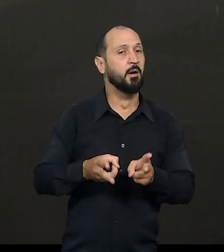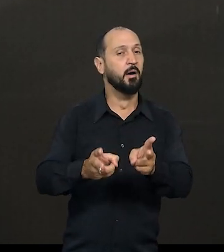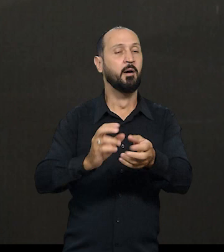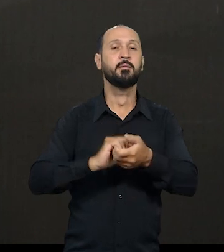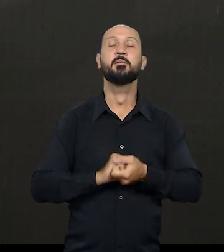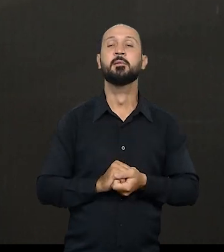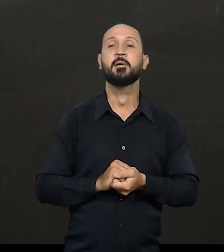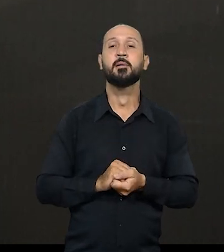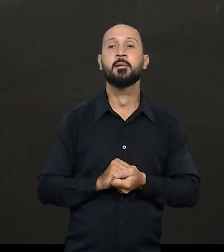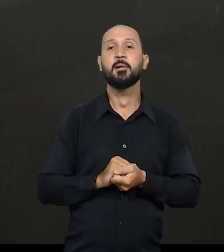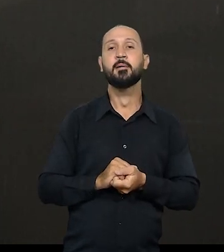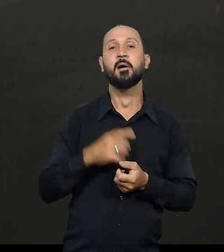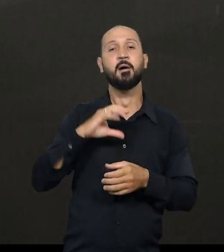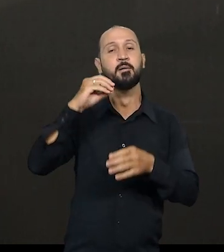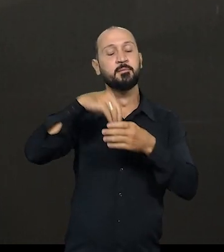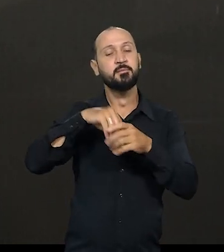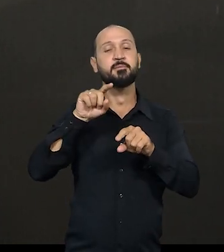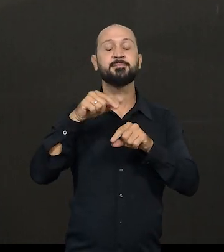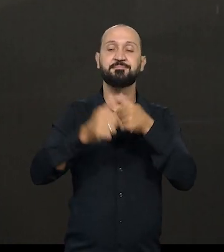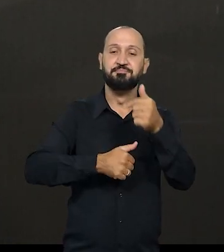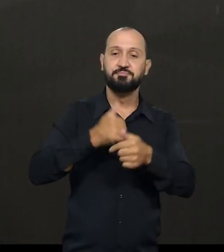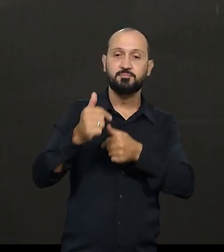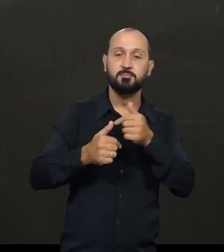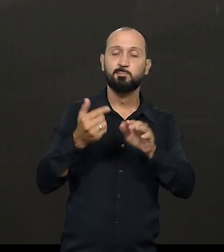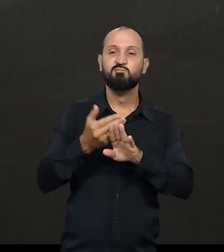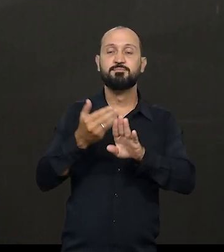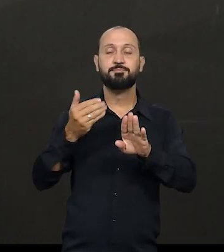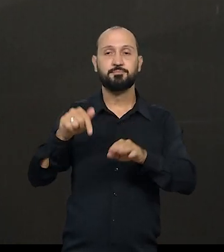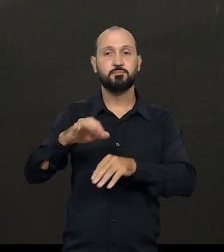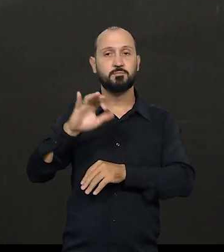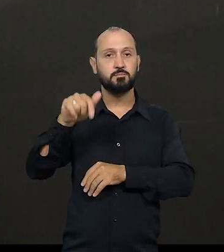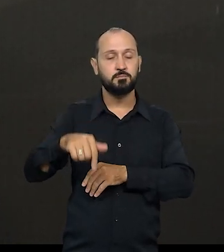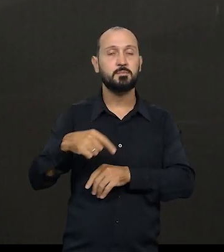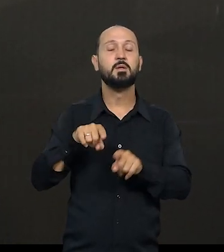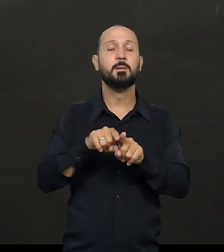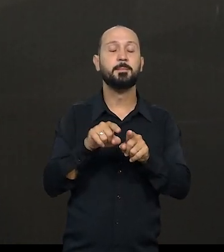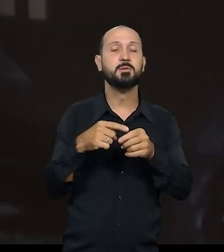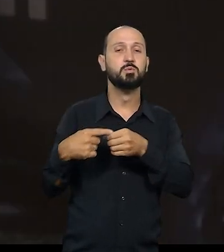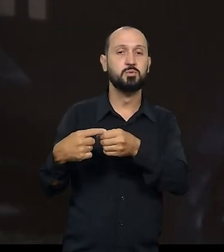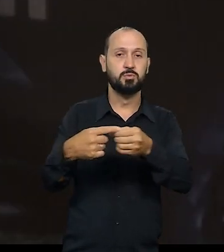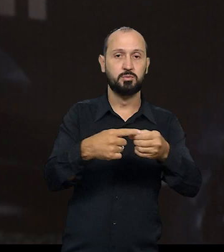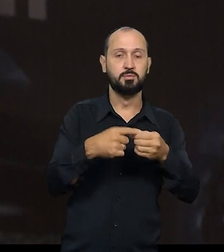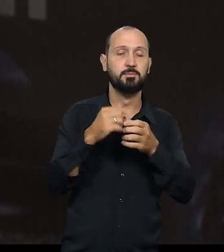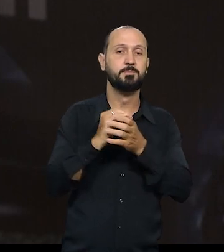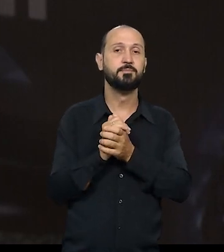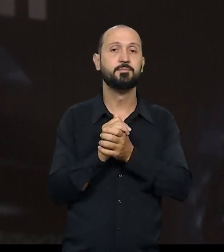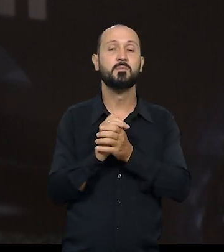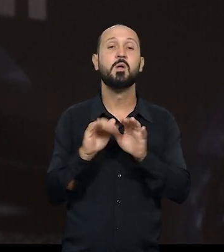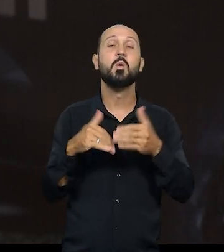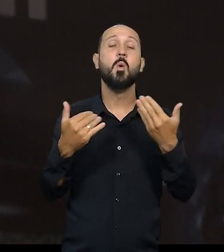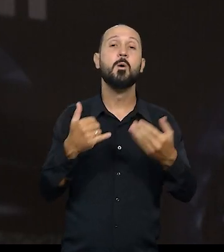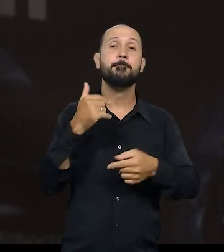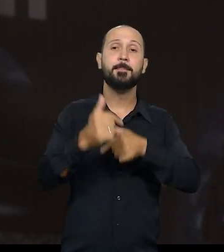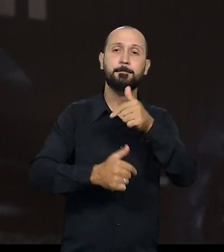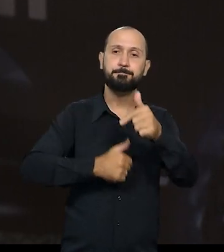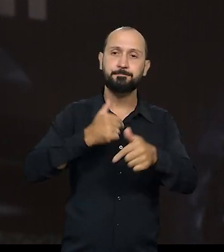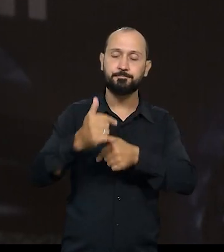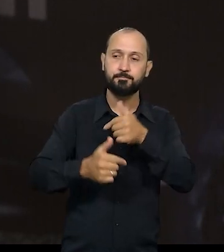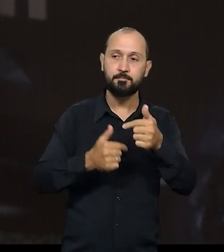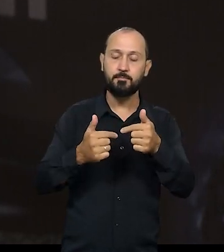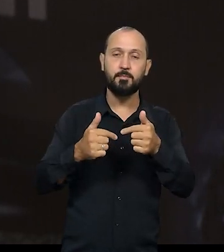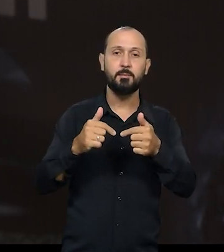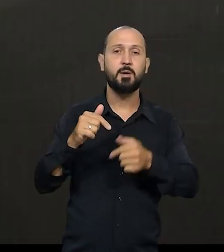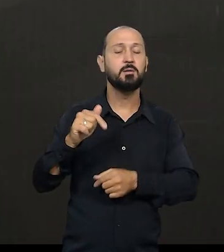né? Desenvolvendo aí atividade de policiamento montado aqui na capital e no interior do estado. E quais são as atividades